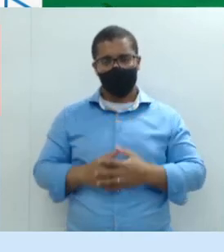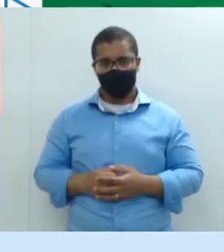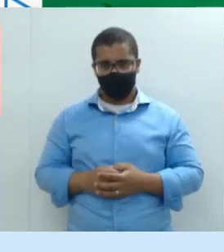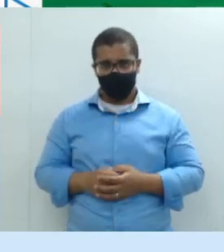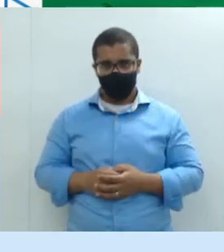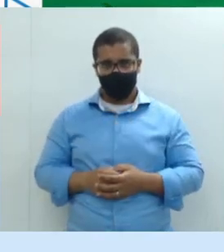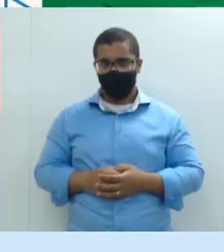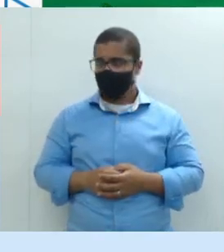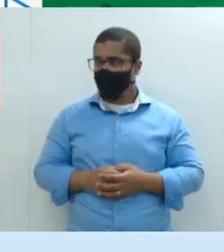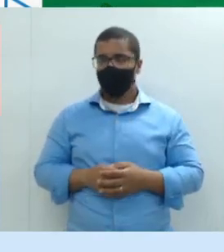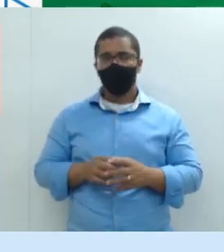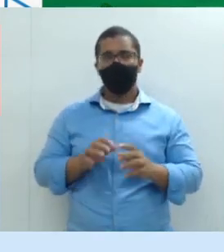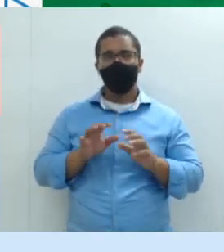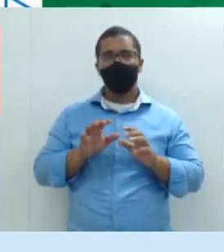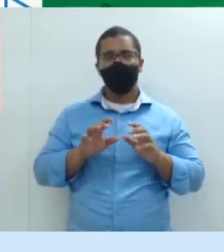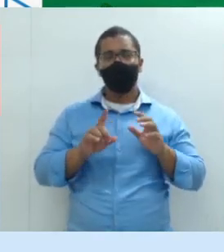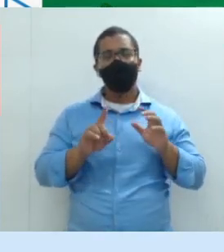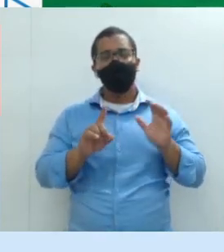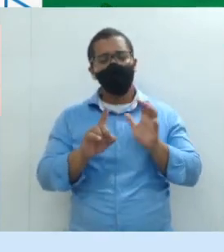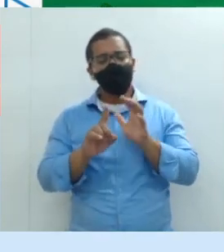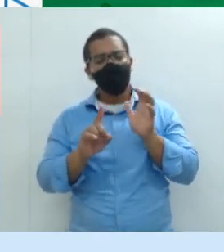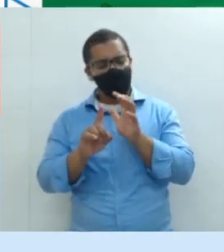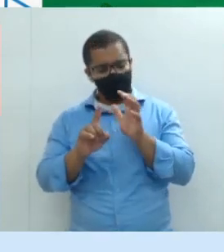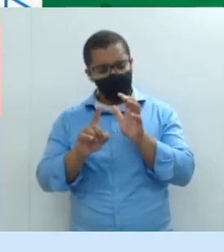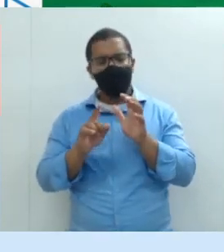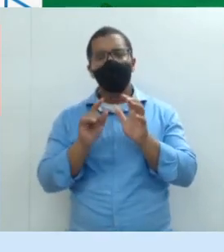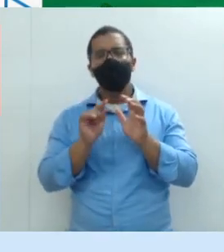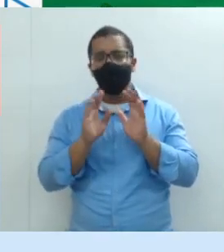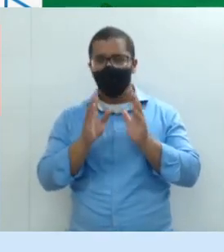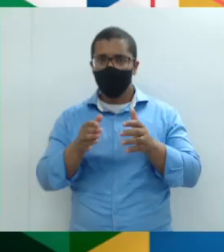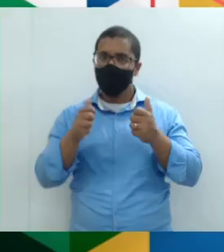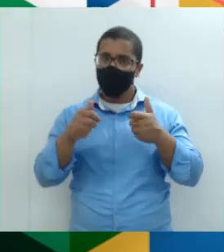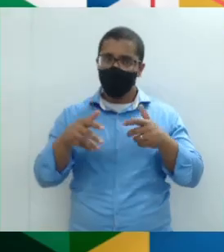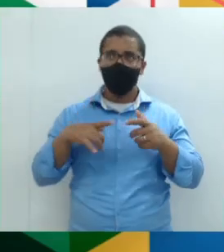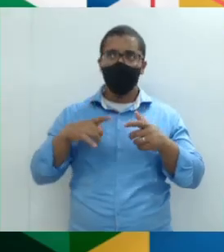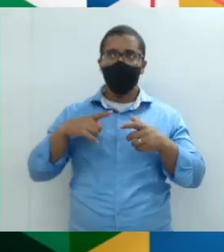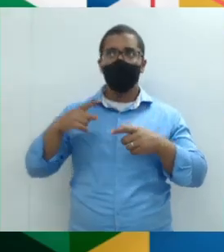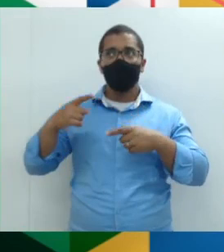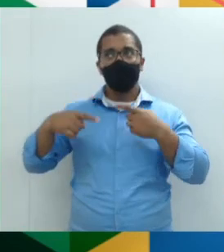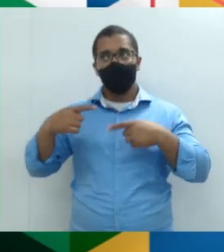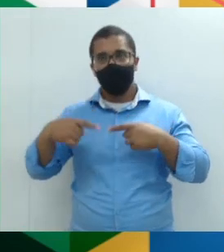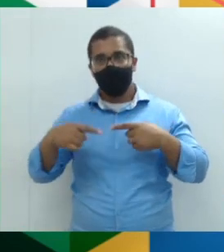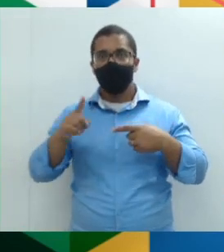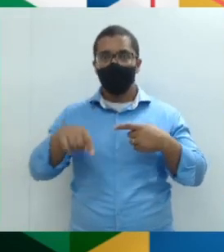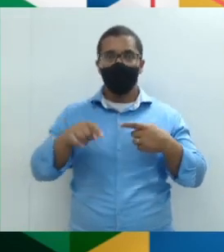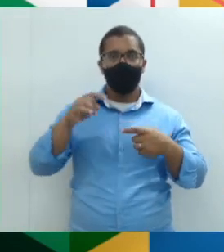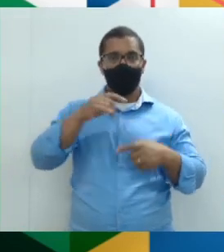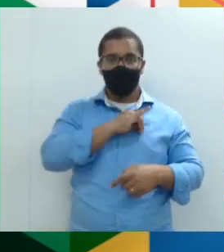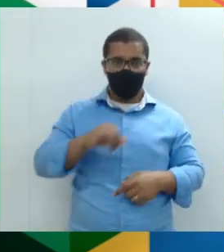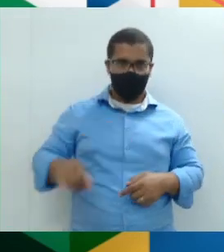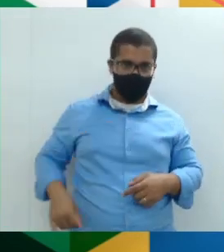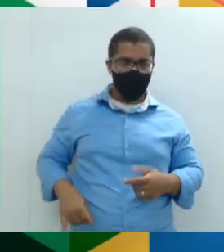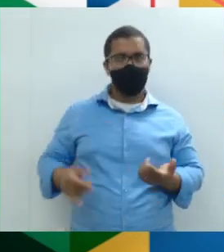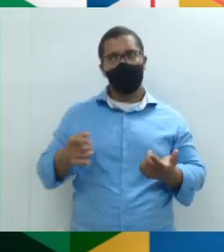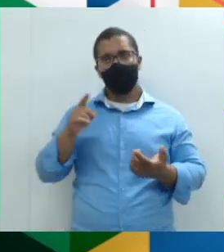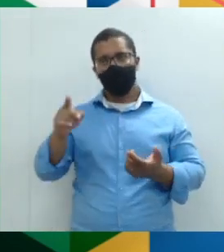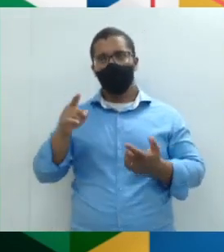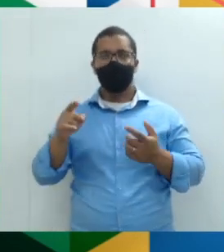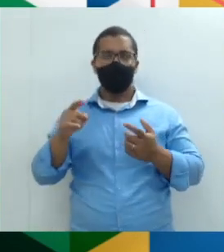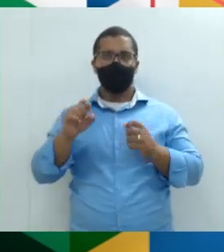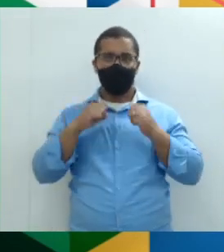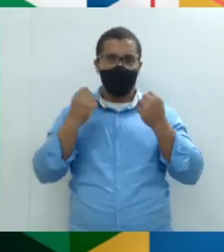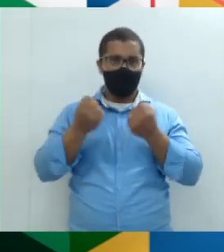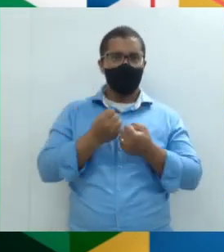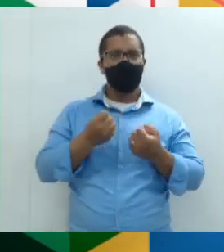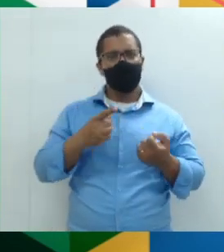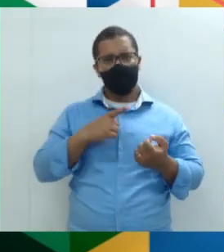Bom, influências. Você já falei sobre isso, né? Na política diziam que eram imperadores, na economia tem terra e poder, na sociedade diz quem luta, quem